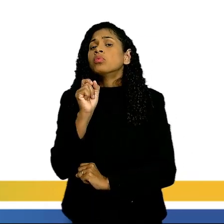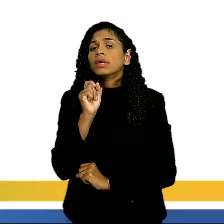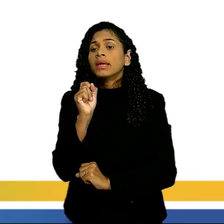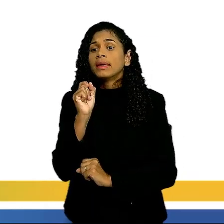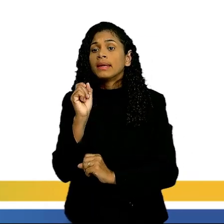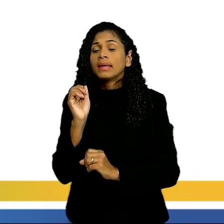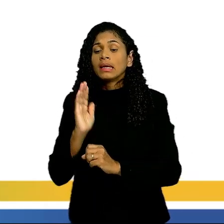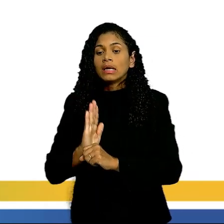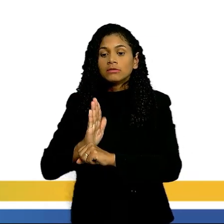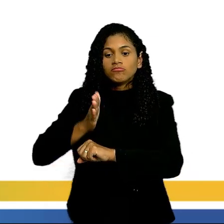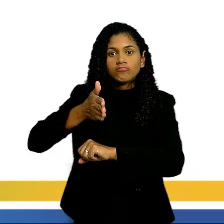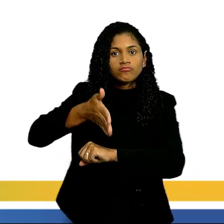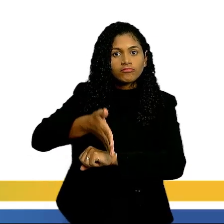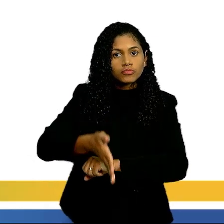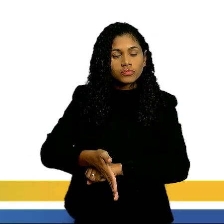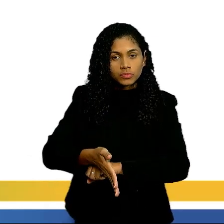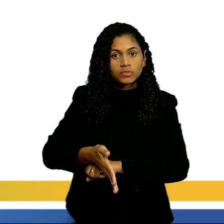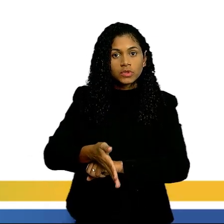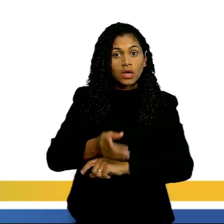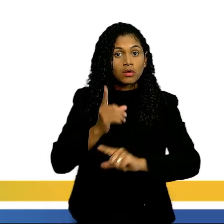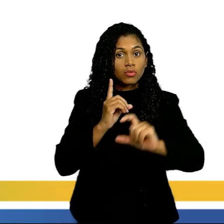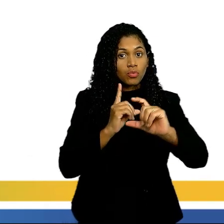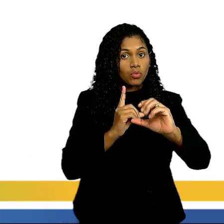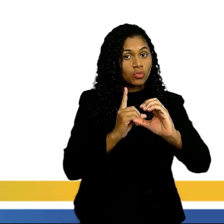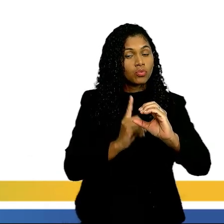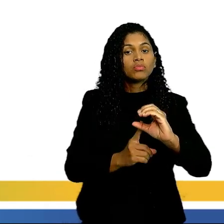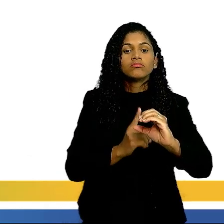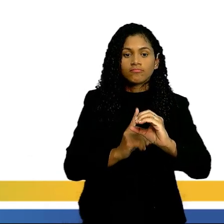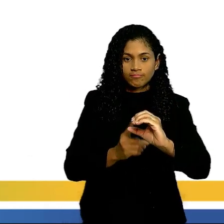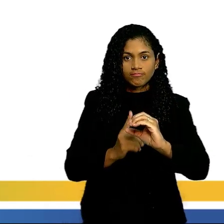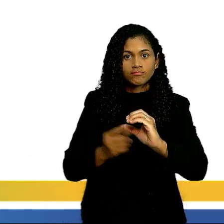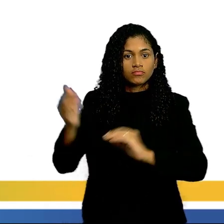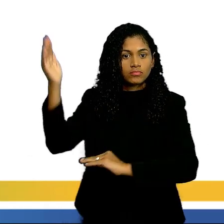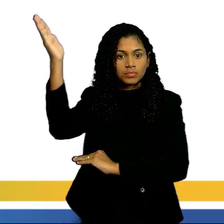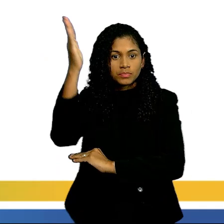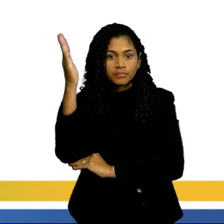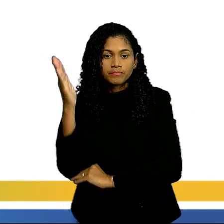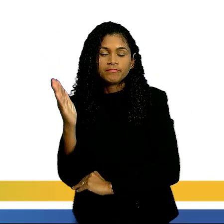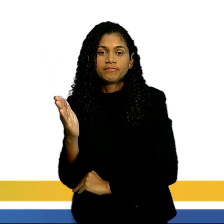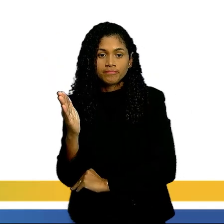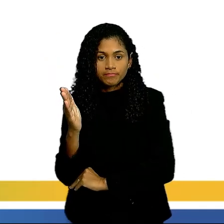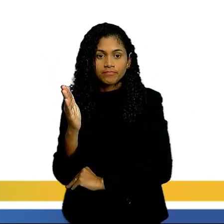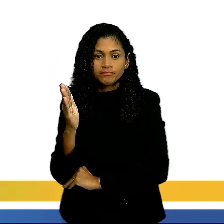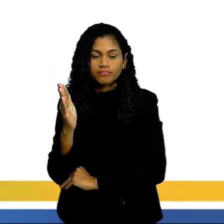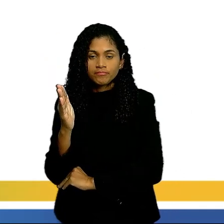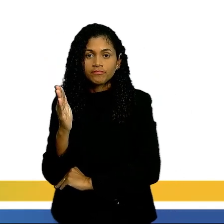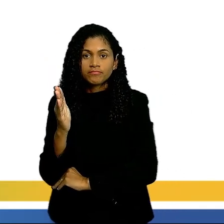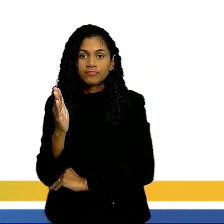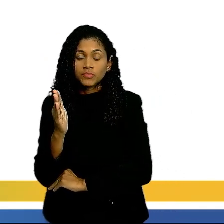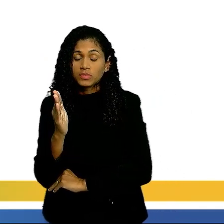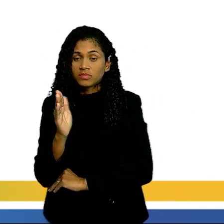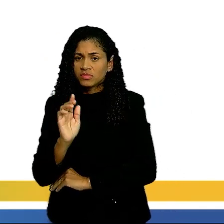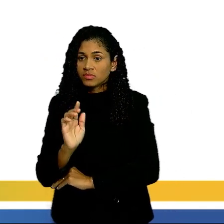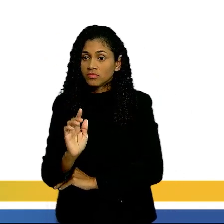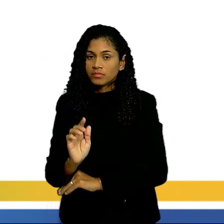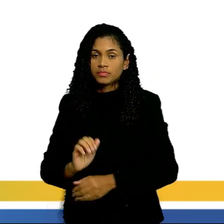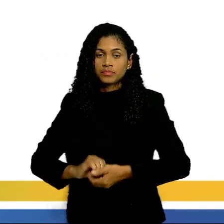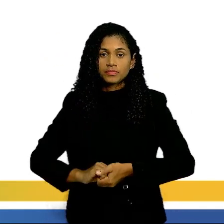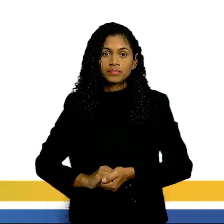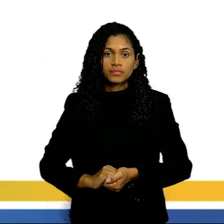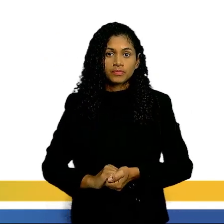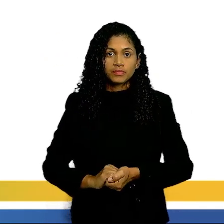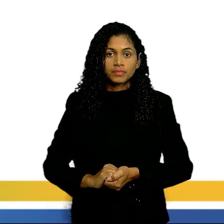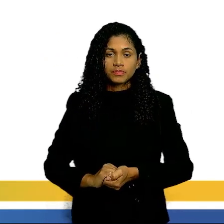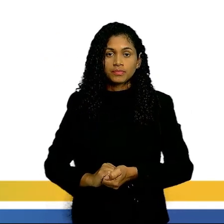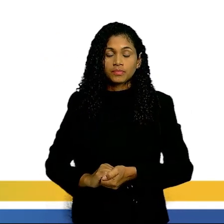Brasil vai representar uma ameaça para os interesses das elites e também para os interesses, né, de Getúlio Vargas, que